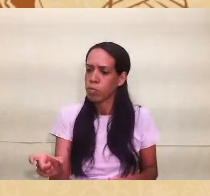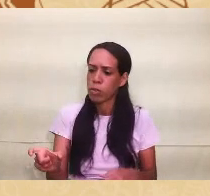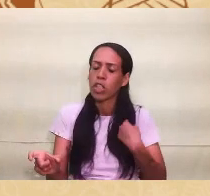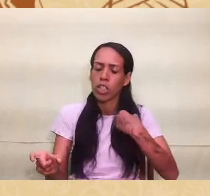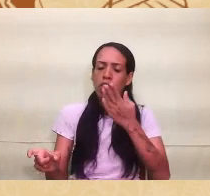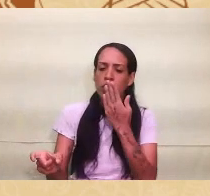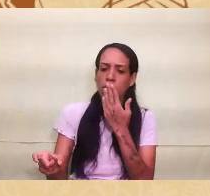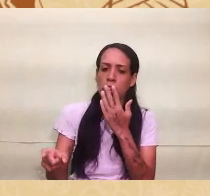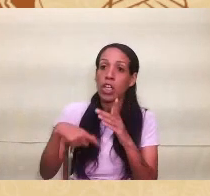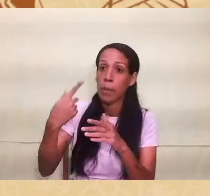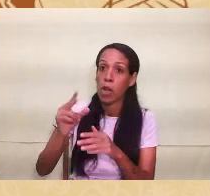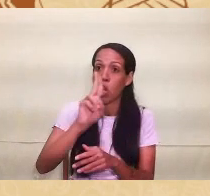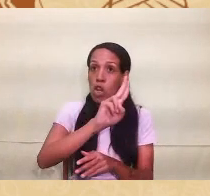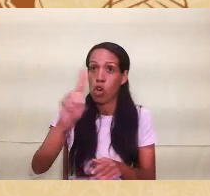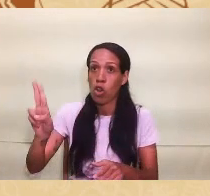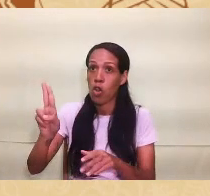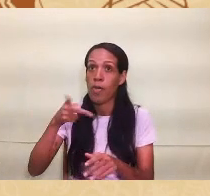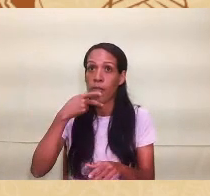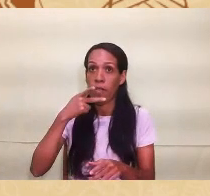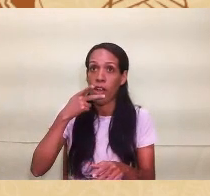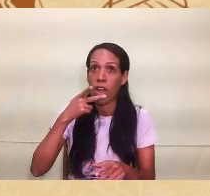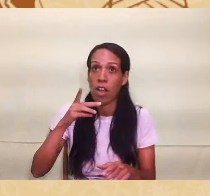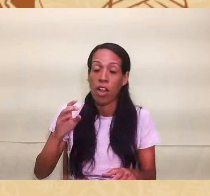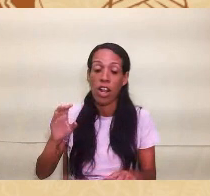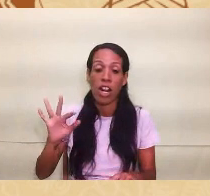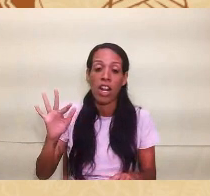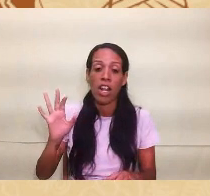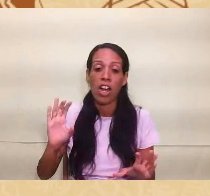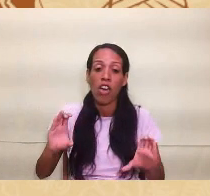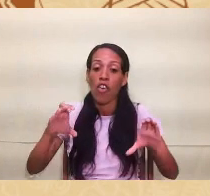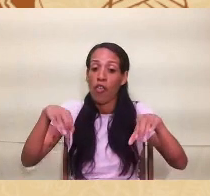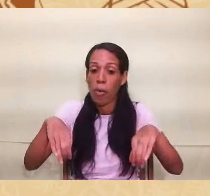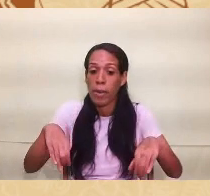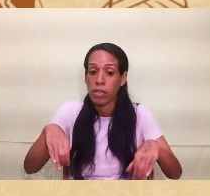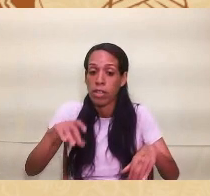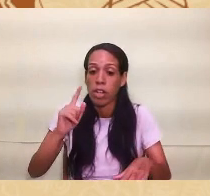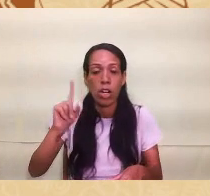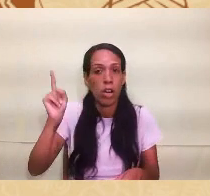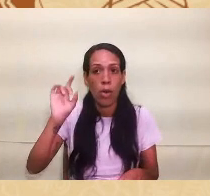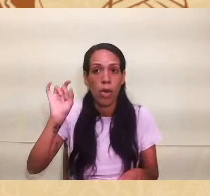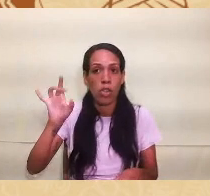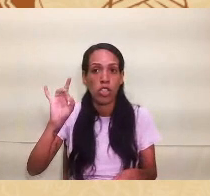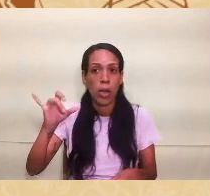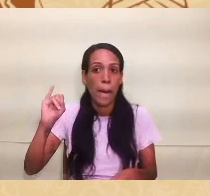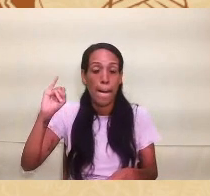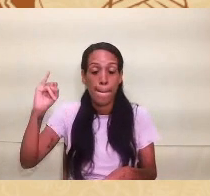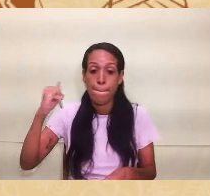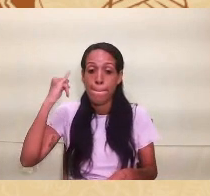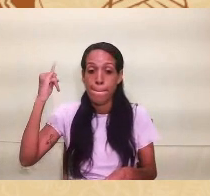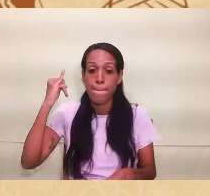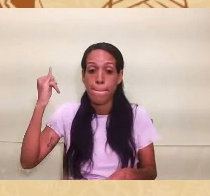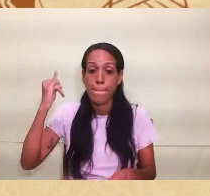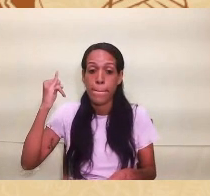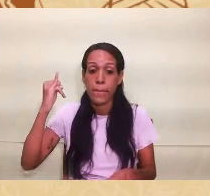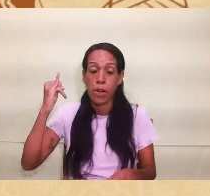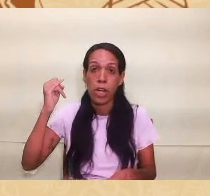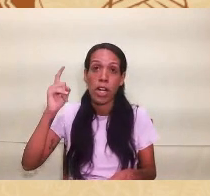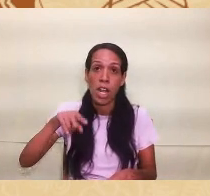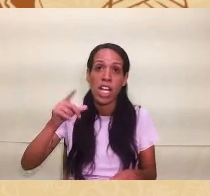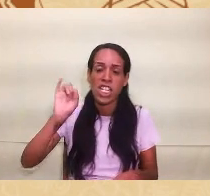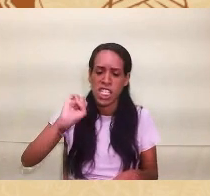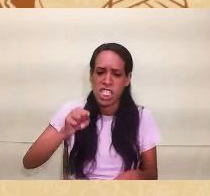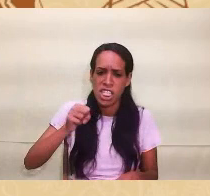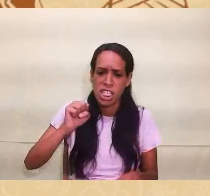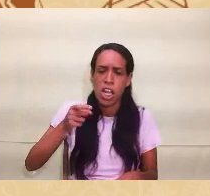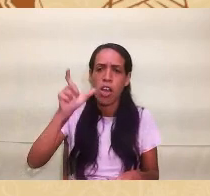vem a titulação e vem a minha formação. A minha formação, ela não é o principal. O principal é a minha condição de